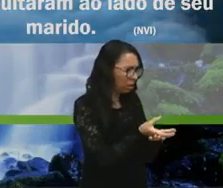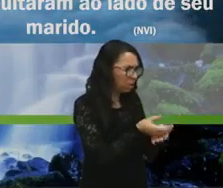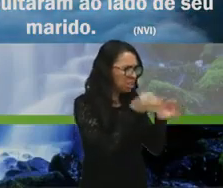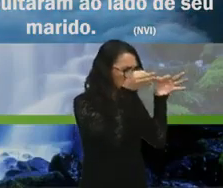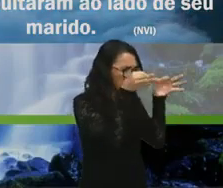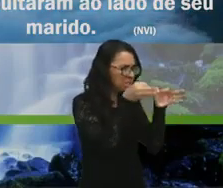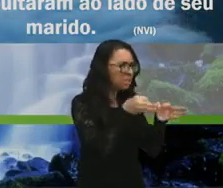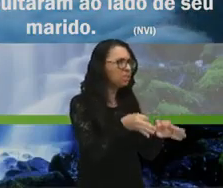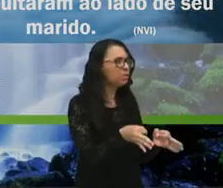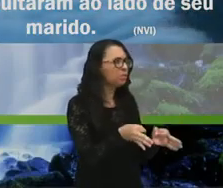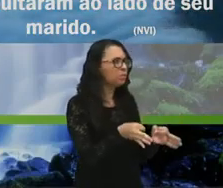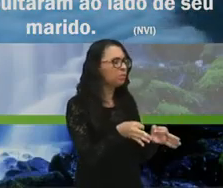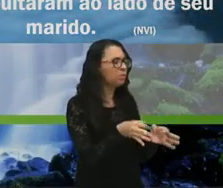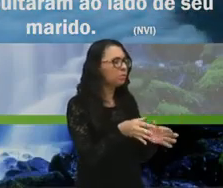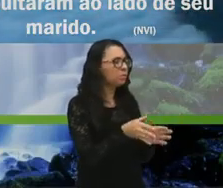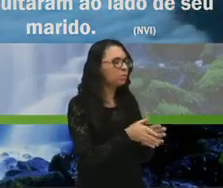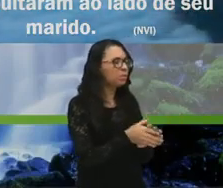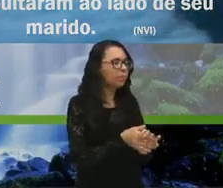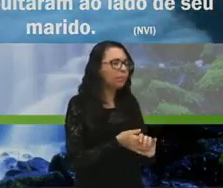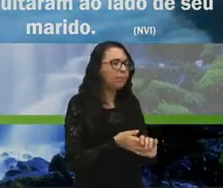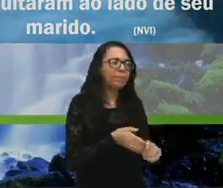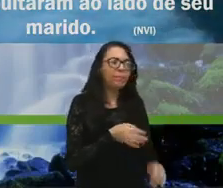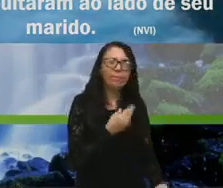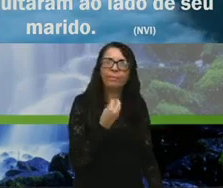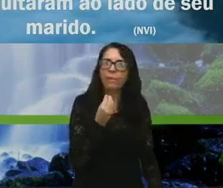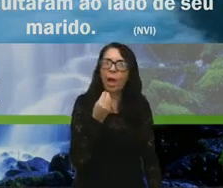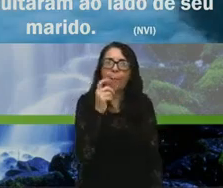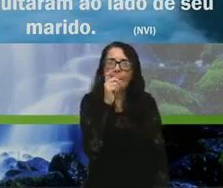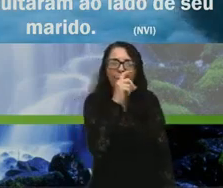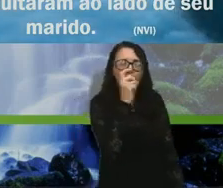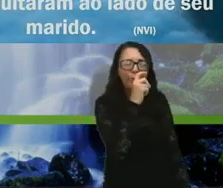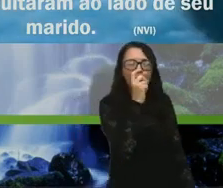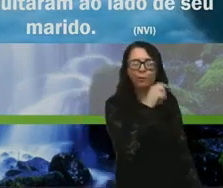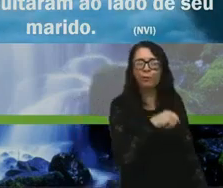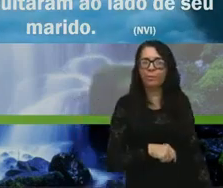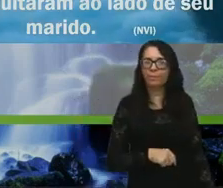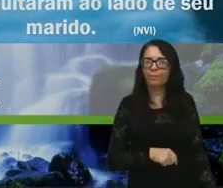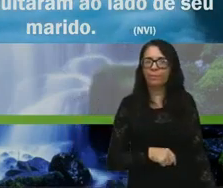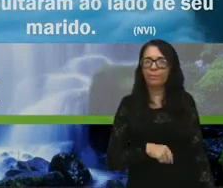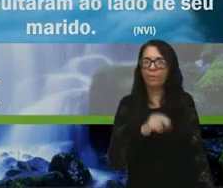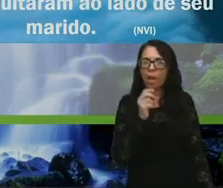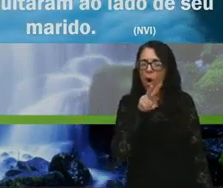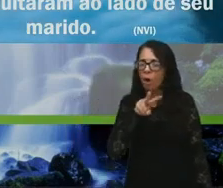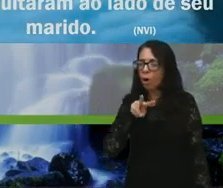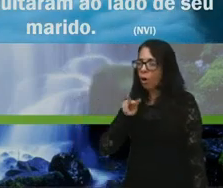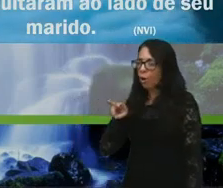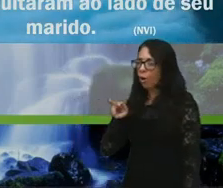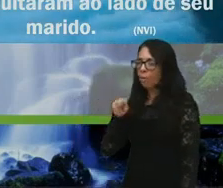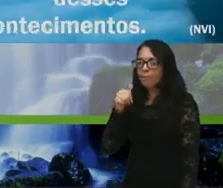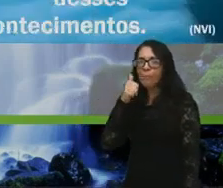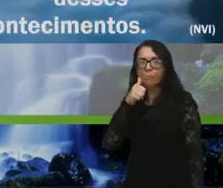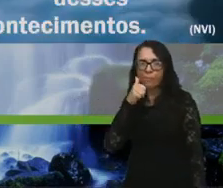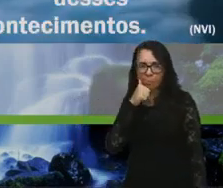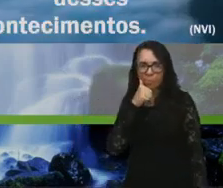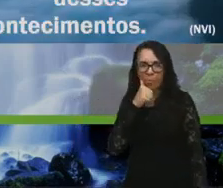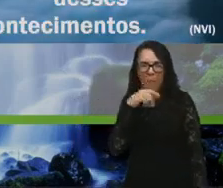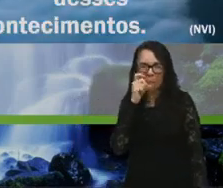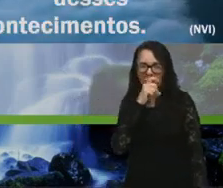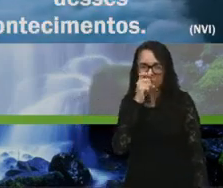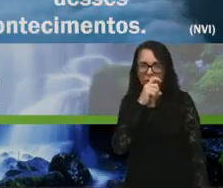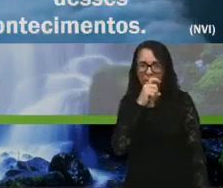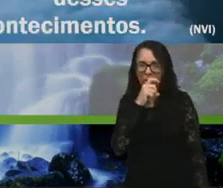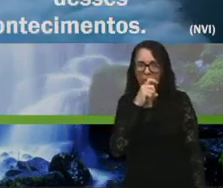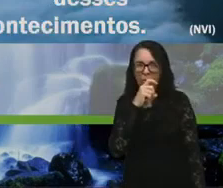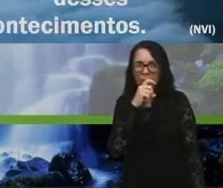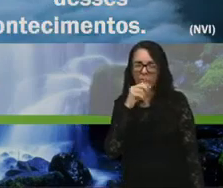morta, levaram-na e a sepultaram ao lado de seu marido. E grande temor apoderou-se de